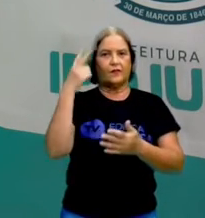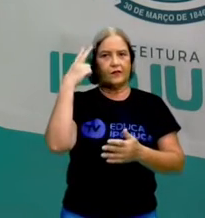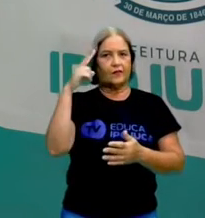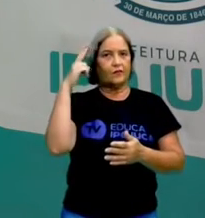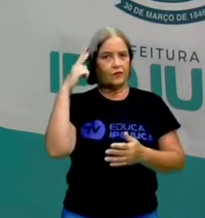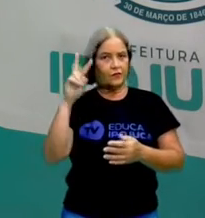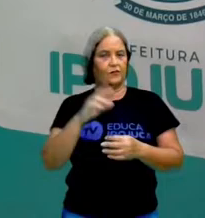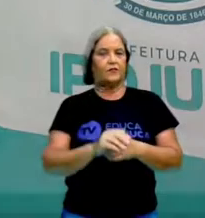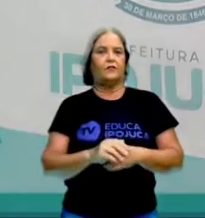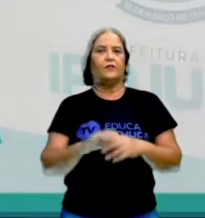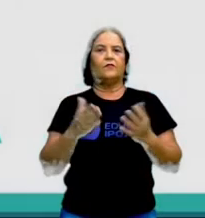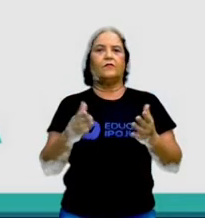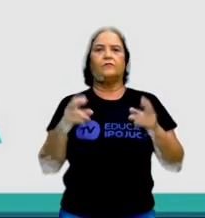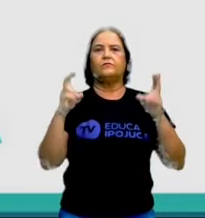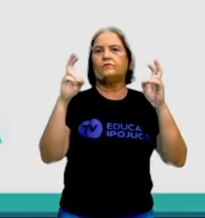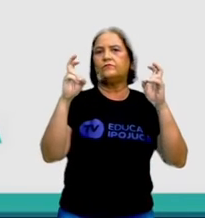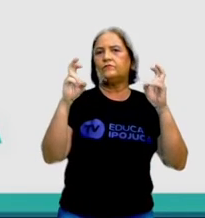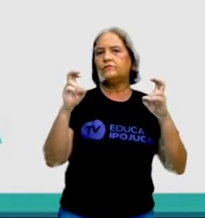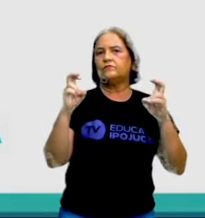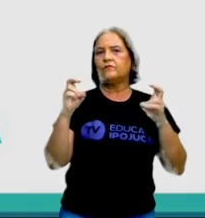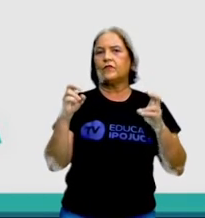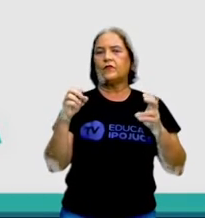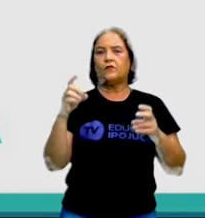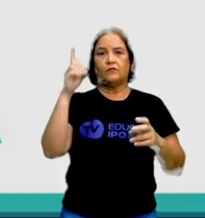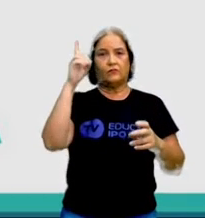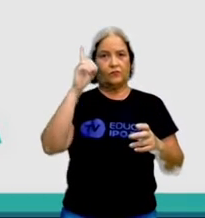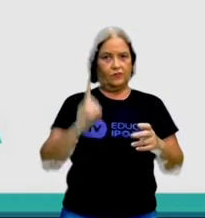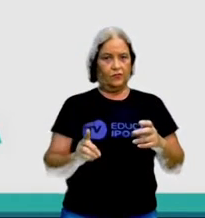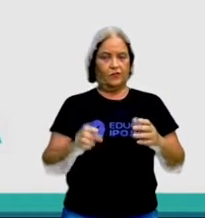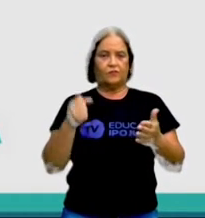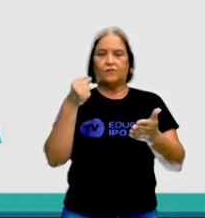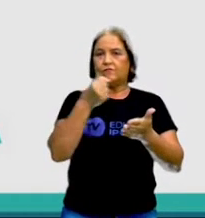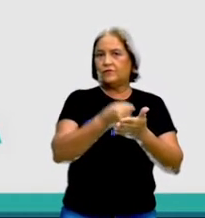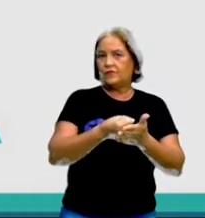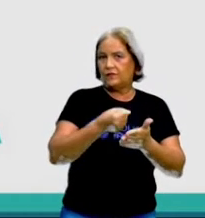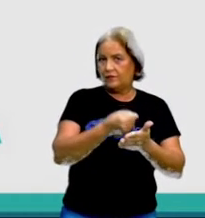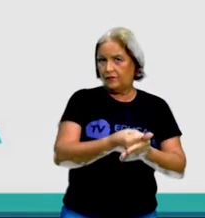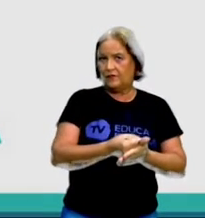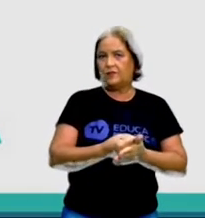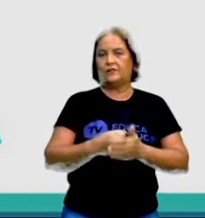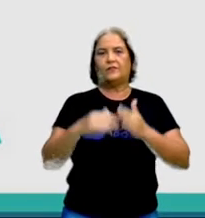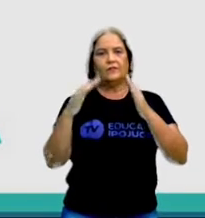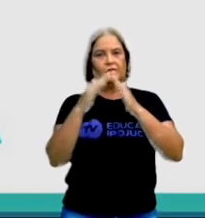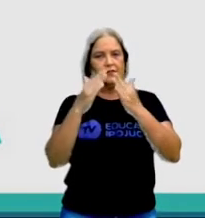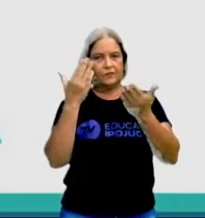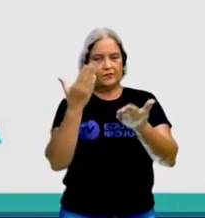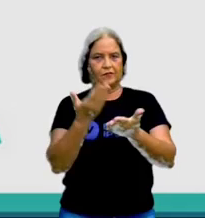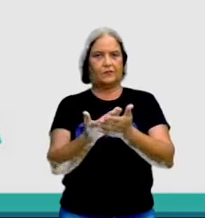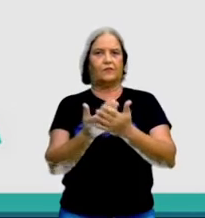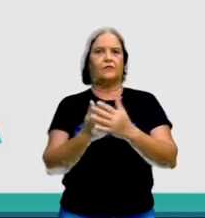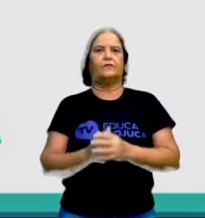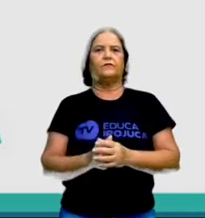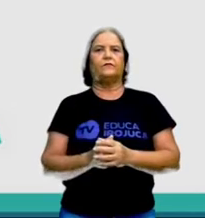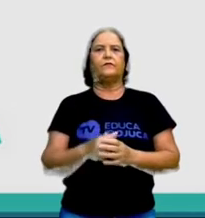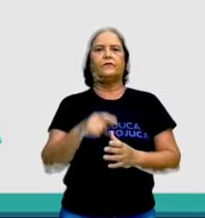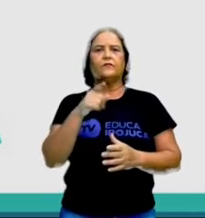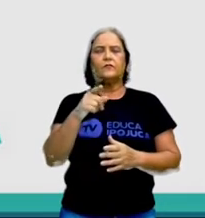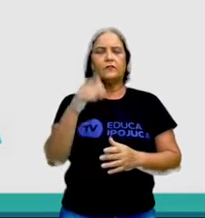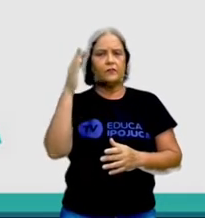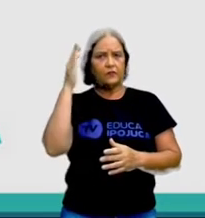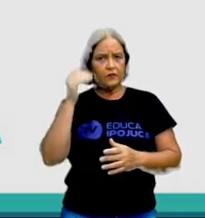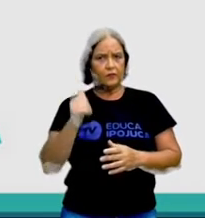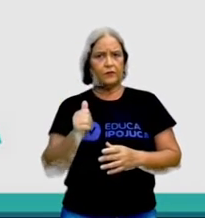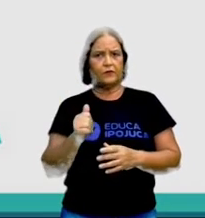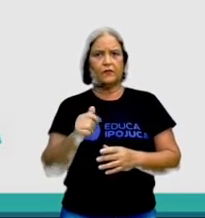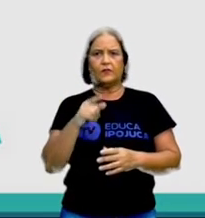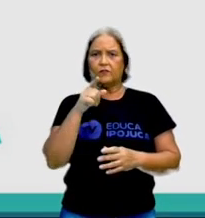nós vamos falar sobre os direitos e deveres na escola. Vocês sabiam,